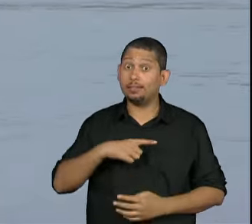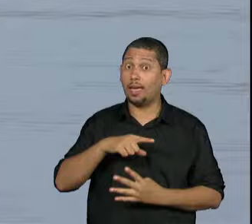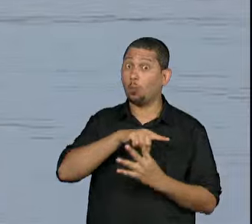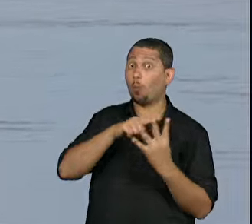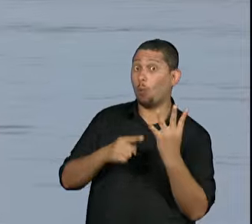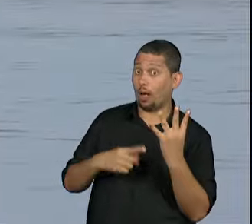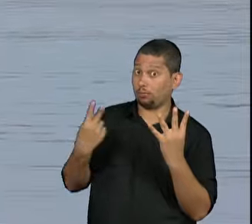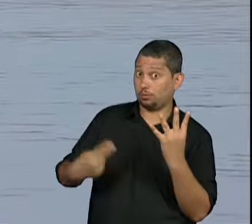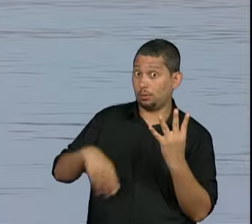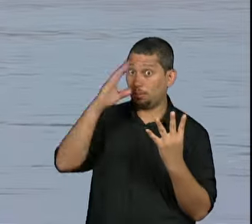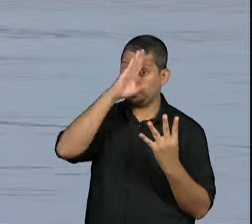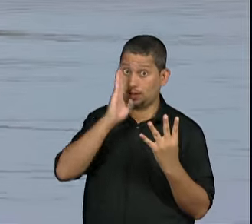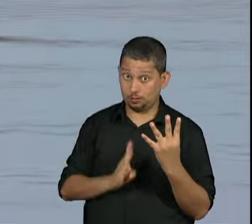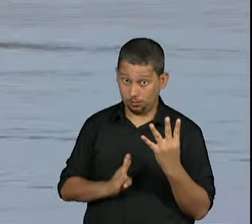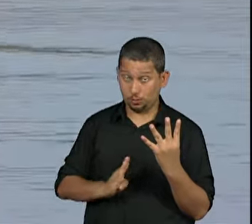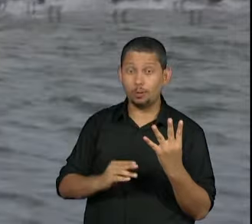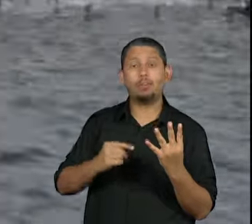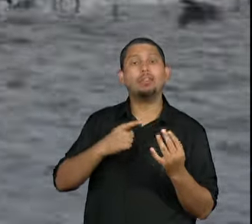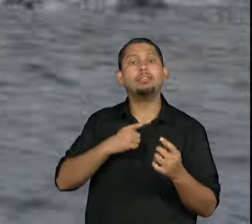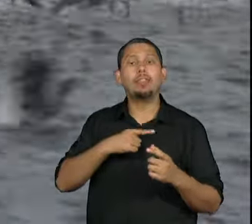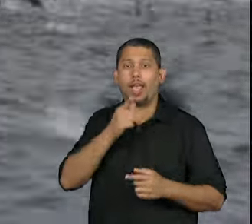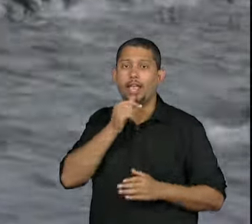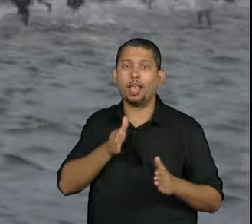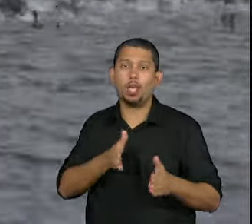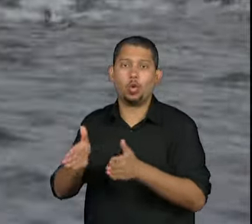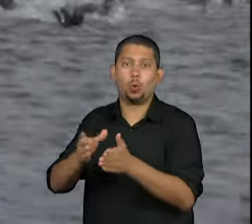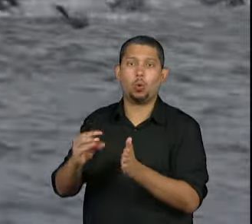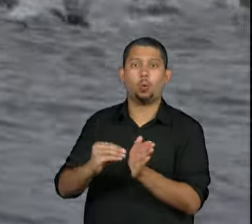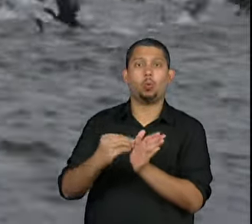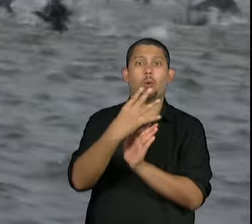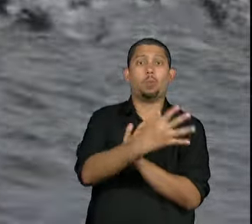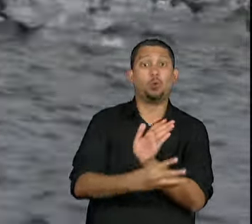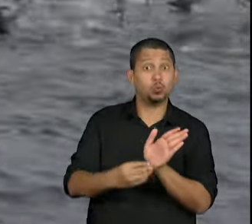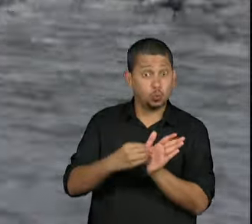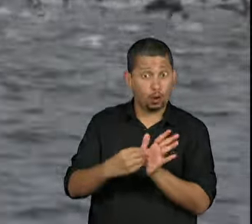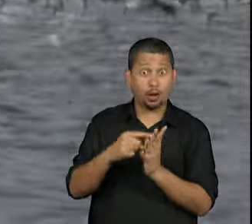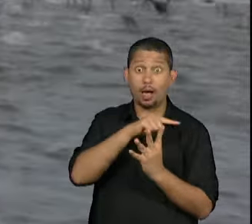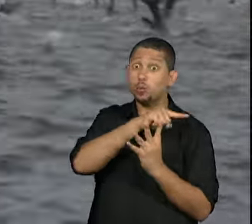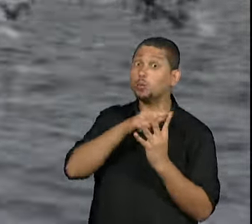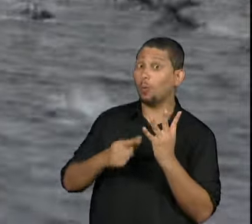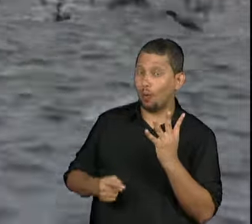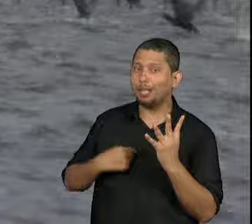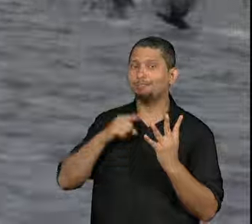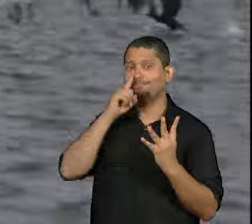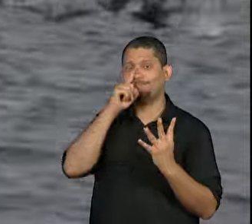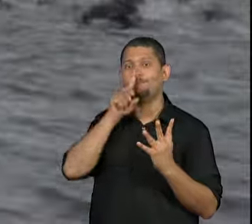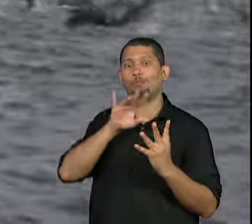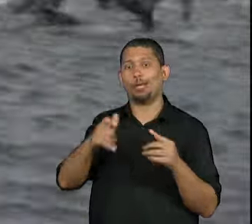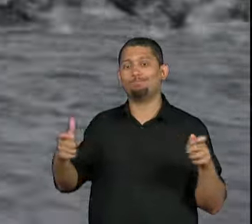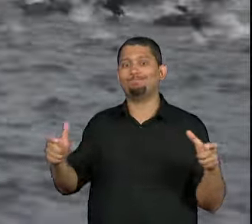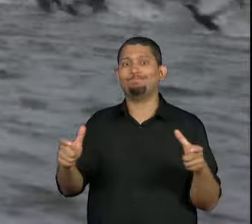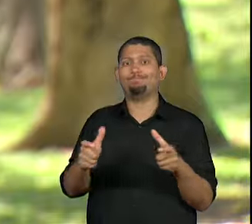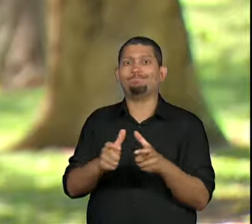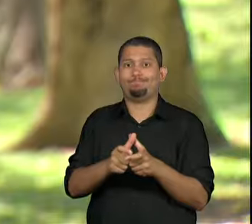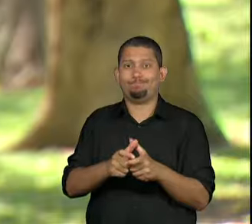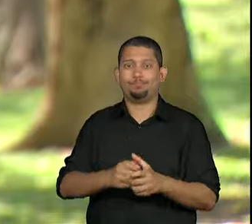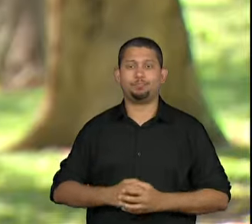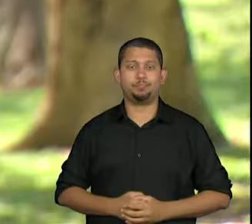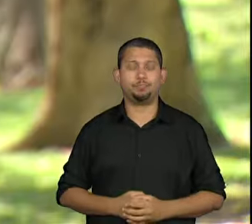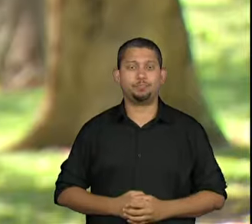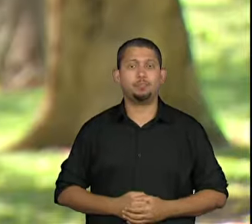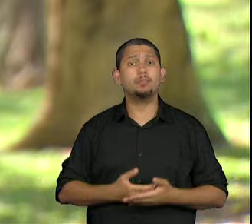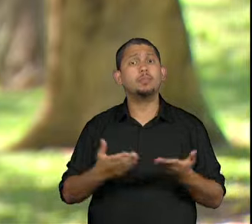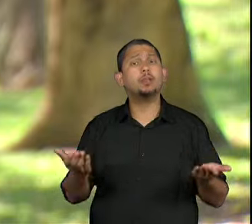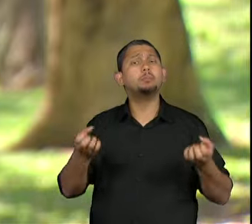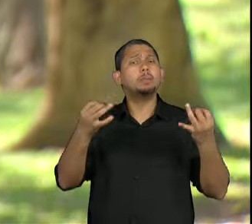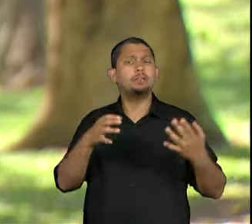Brasil. Elas são encontradas nos rios da Amazônia e todas estão ameaçadas de extinção. Quando a gente fala de